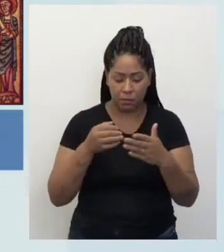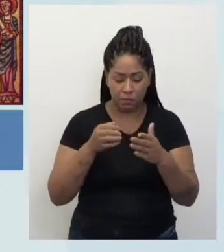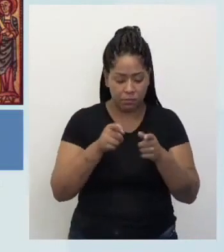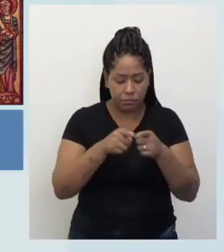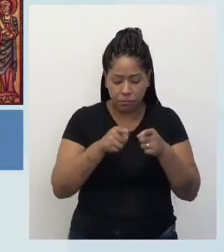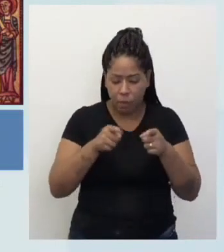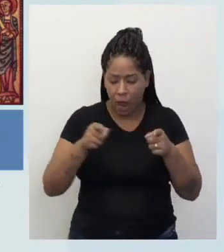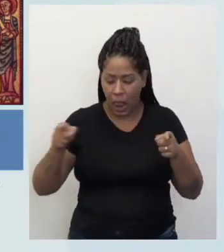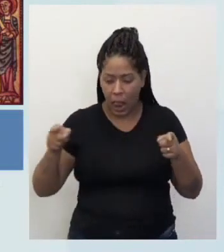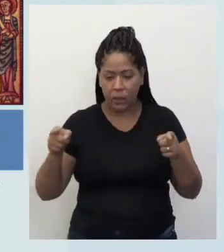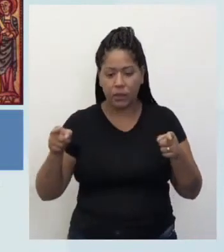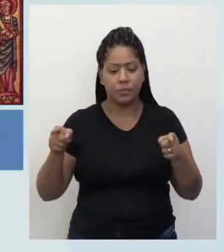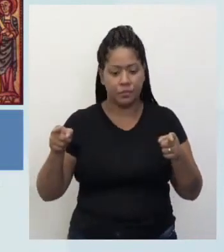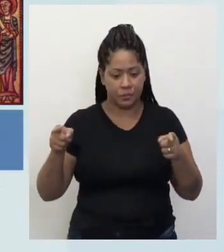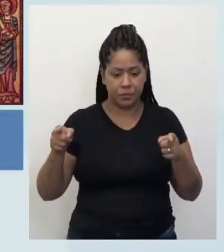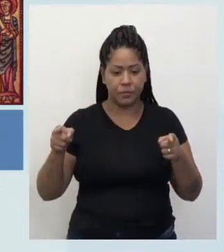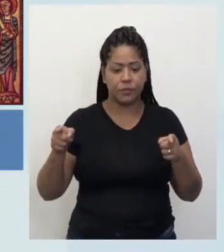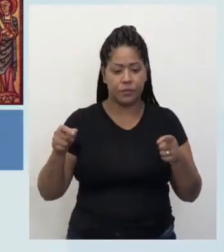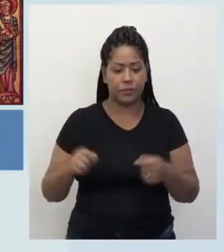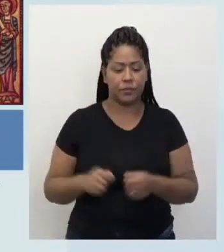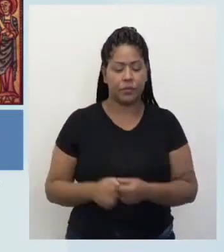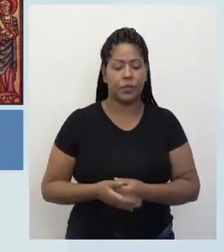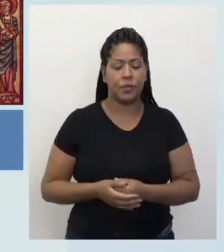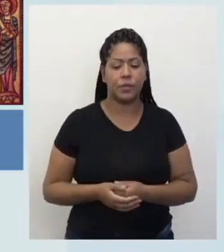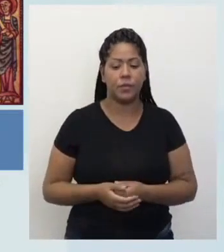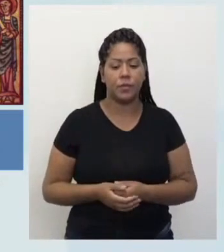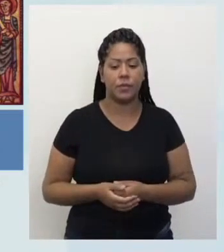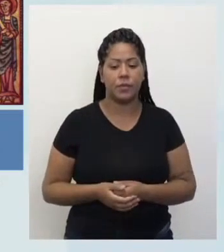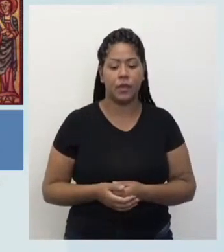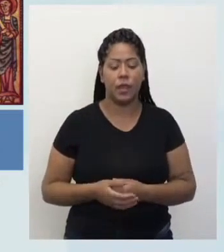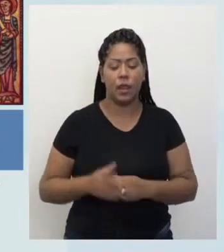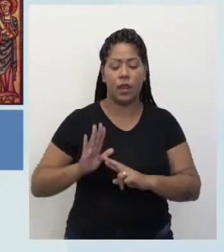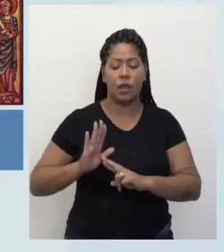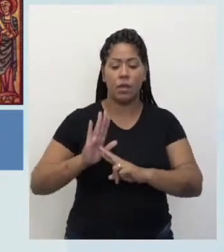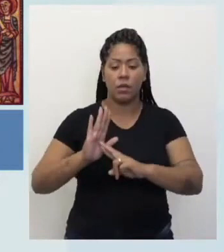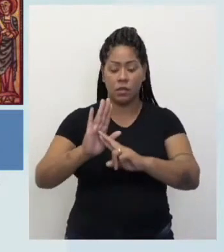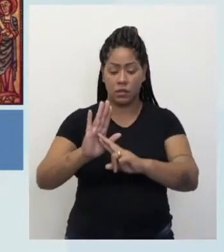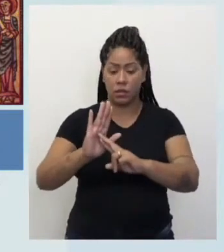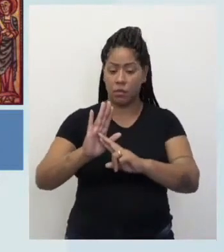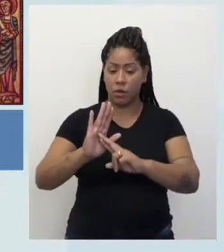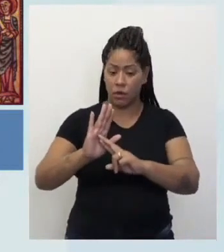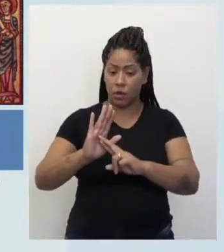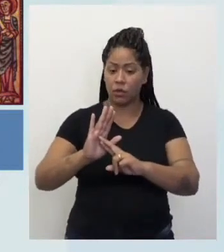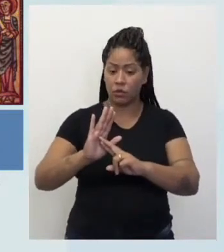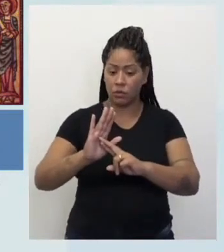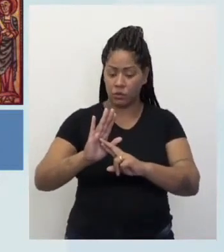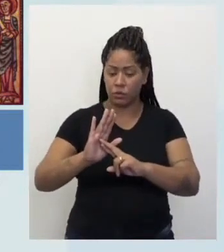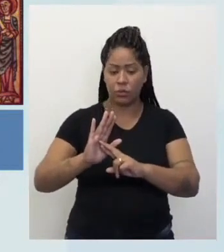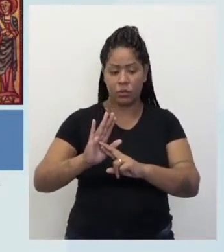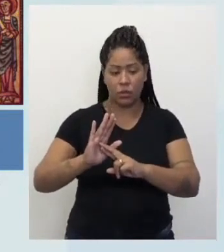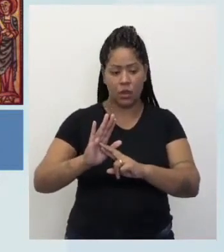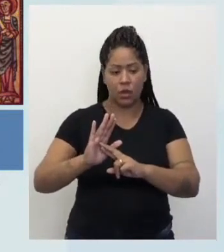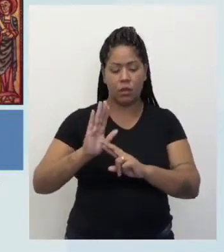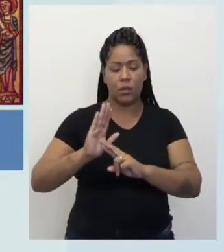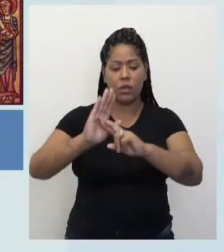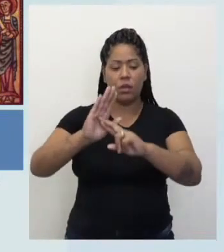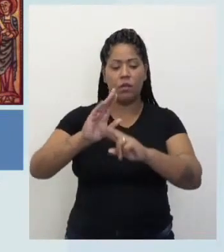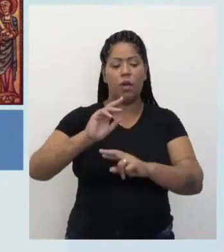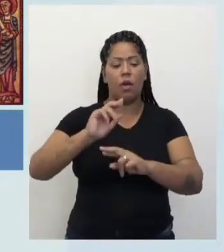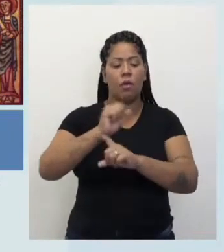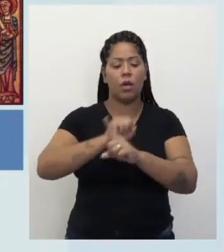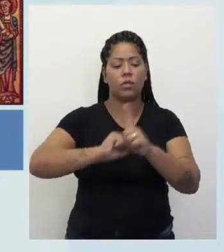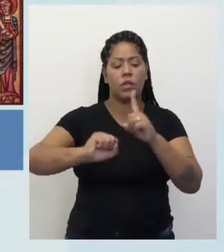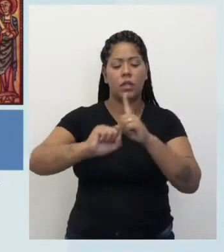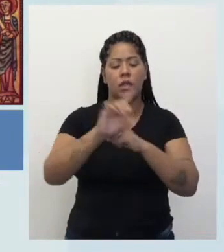mas principalmente na antiguidade e na modernidade, elas representavam as visões de mundo, né? Nós temos aí duas imagens